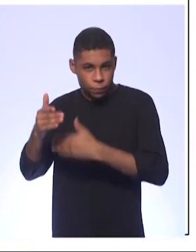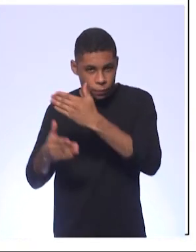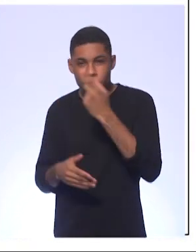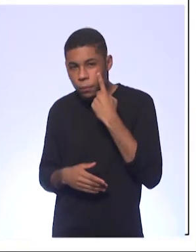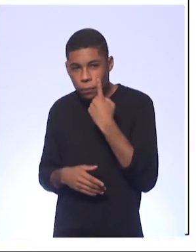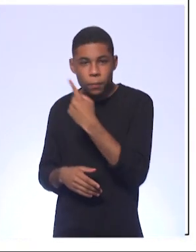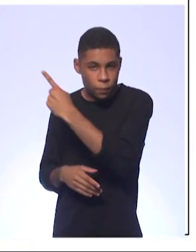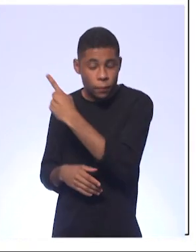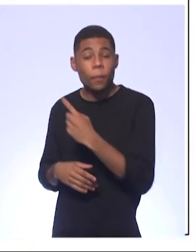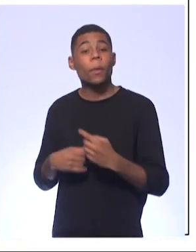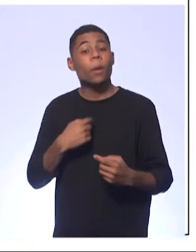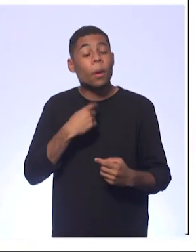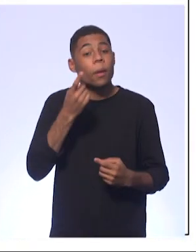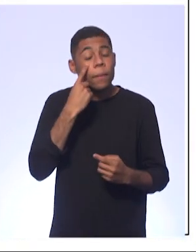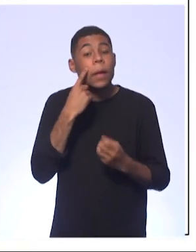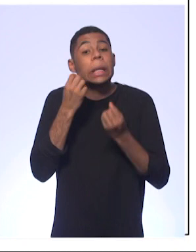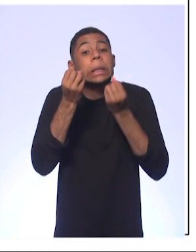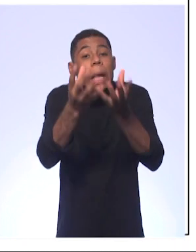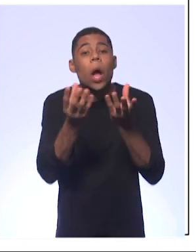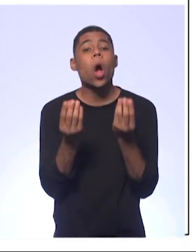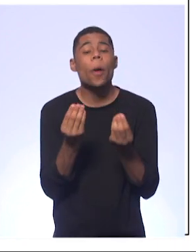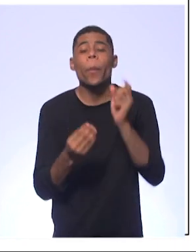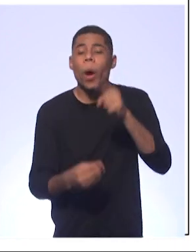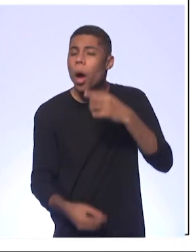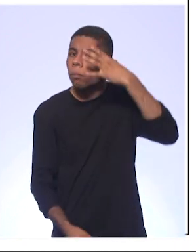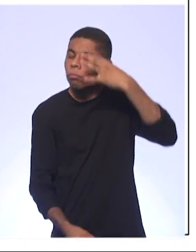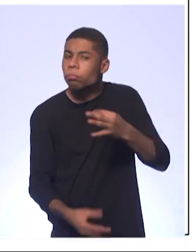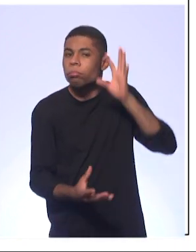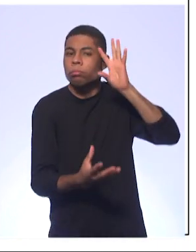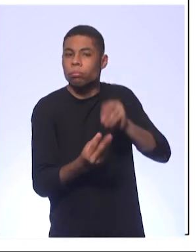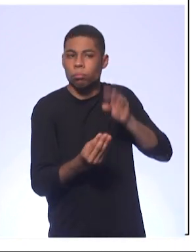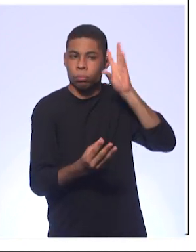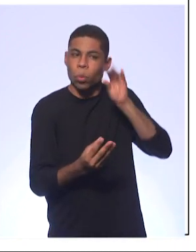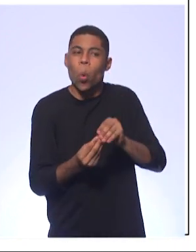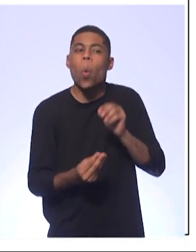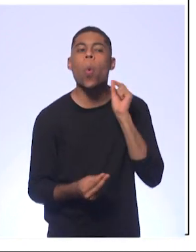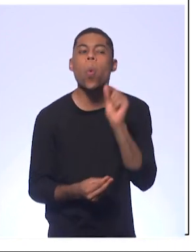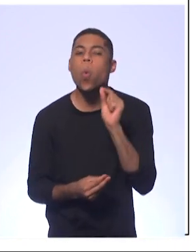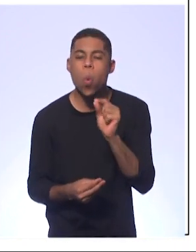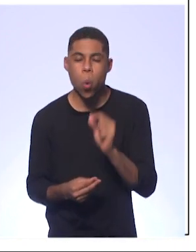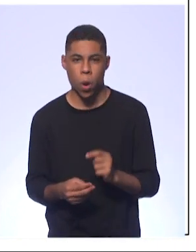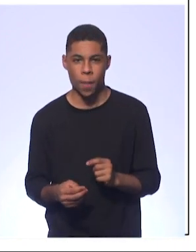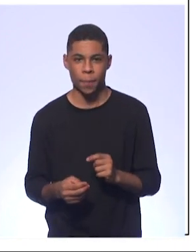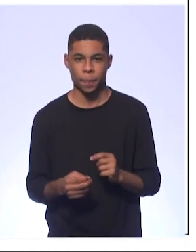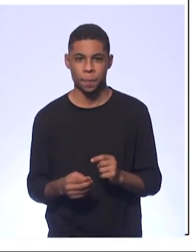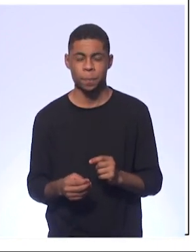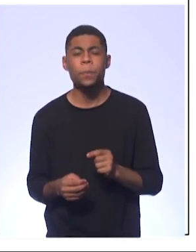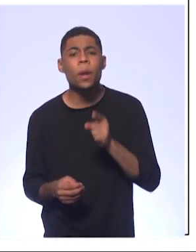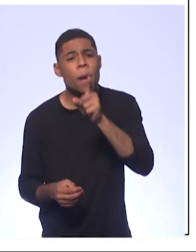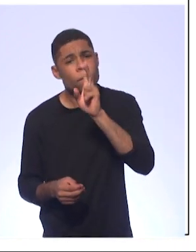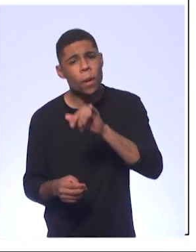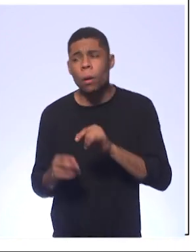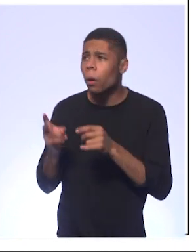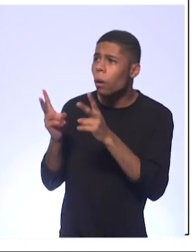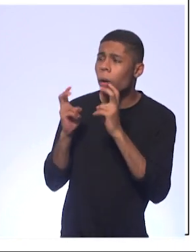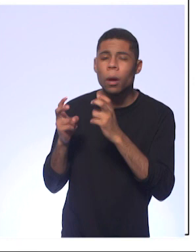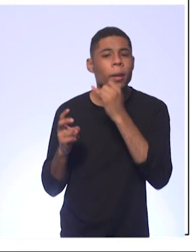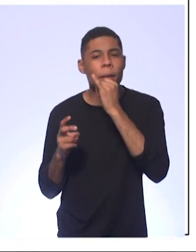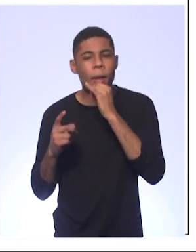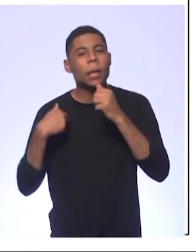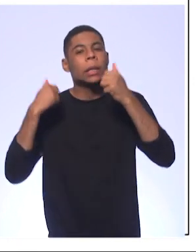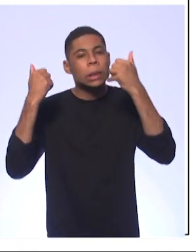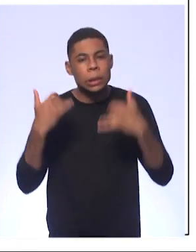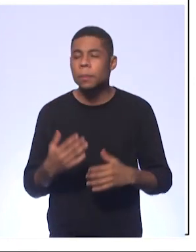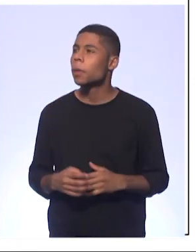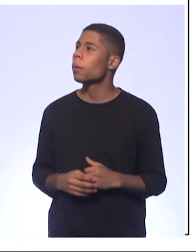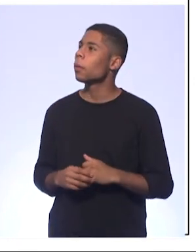uma definição de compreensão leitora. O que é a compreensão leitora? Vocês vão reparar que aí eu estou dizendo, olha,